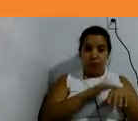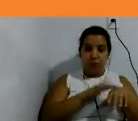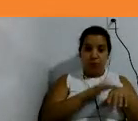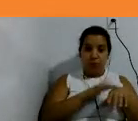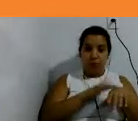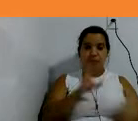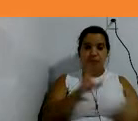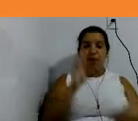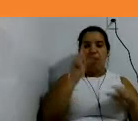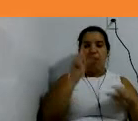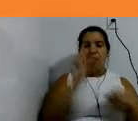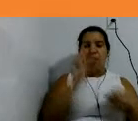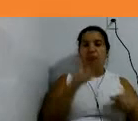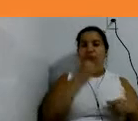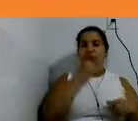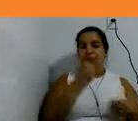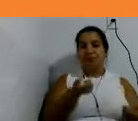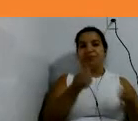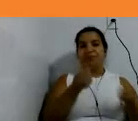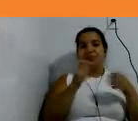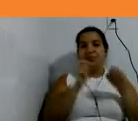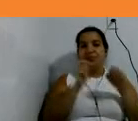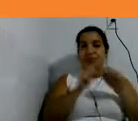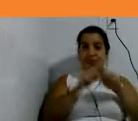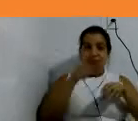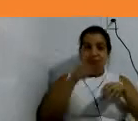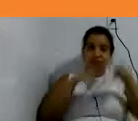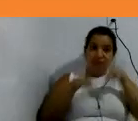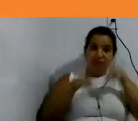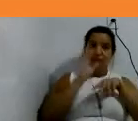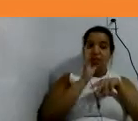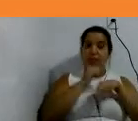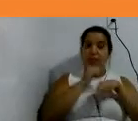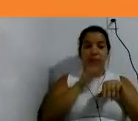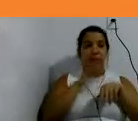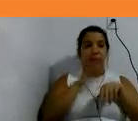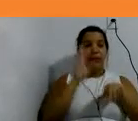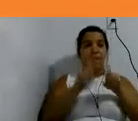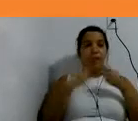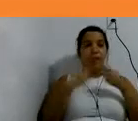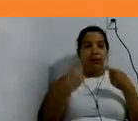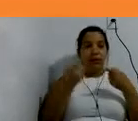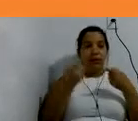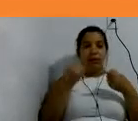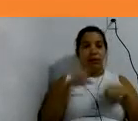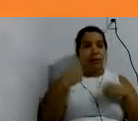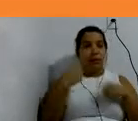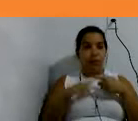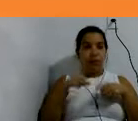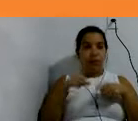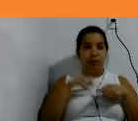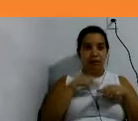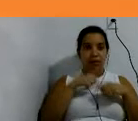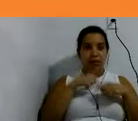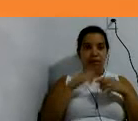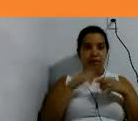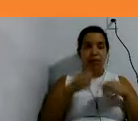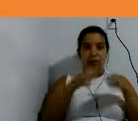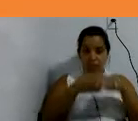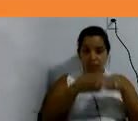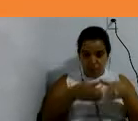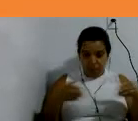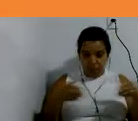muito baixo. Então, vamos fazer uma cultura, que a cultura demora mais, mas se tiver, vai crescer. Só que tem N desvantagens.